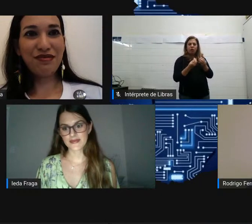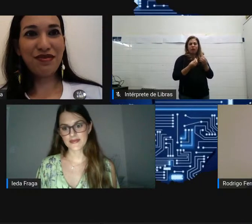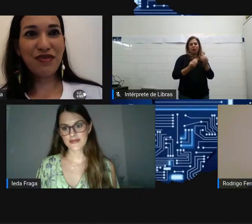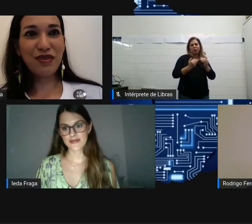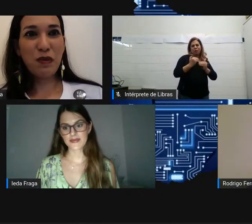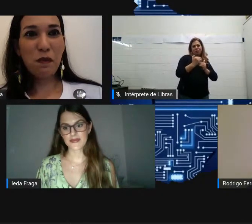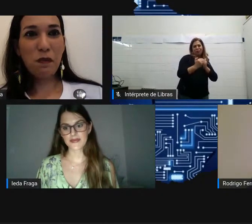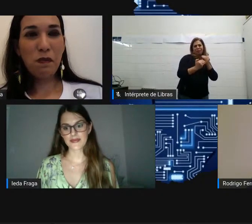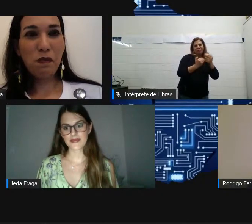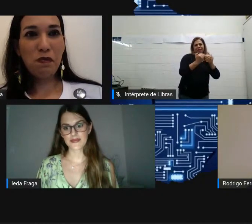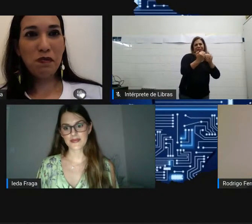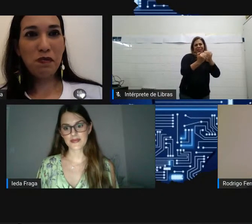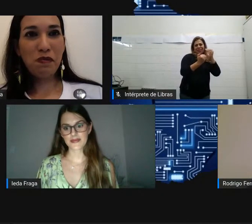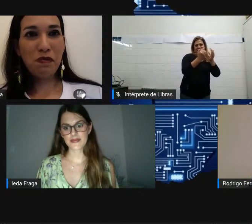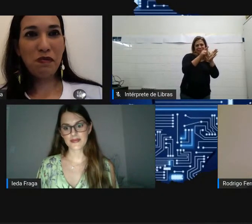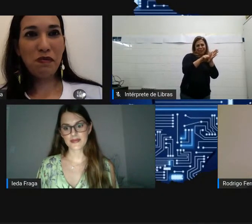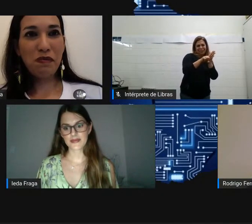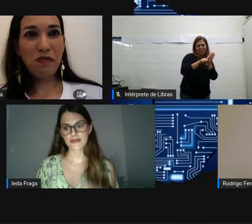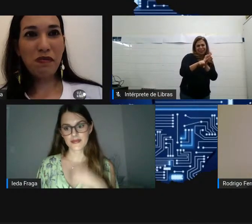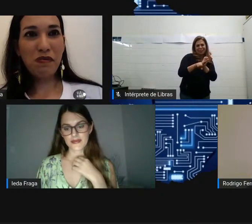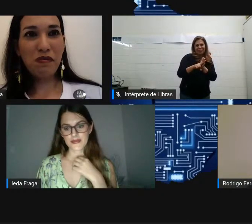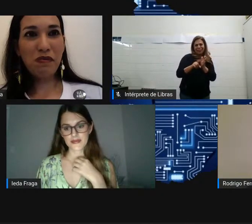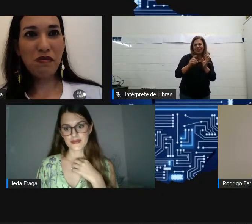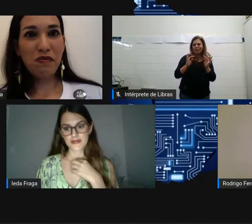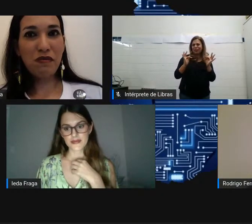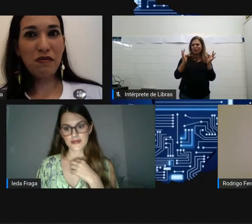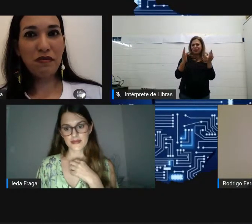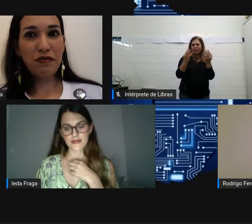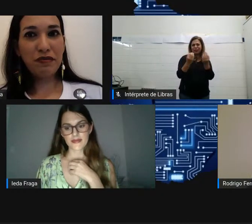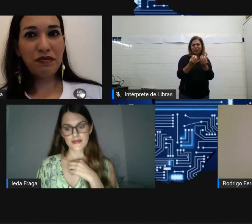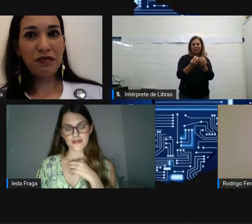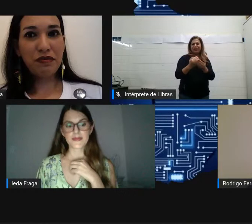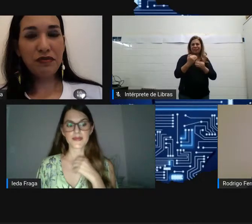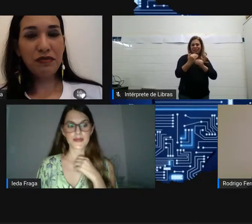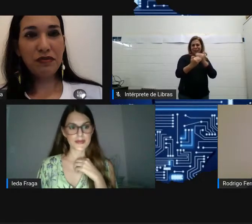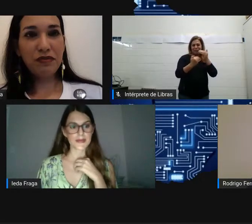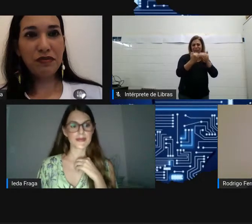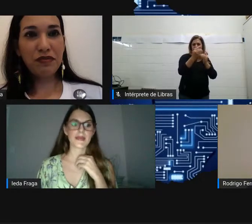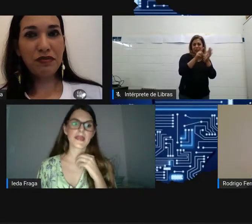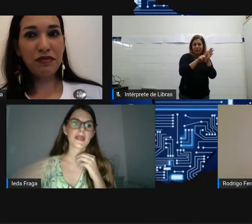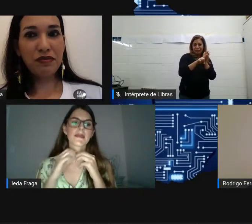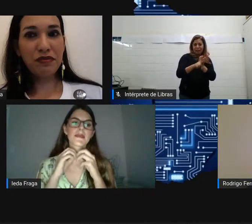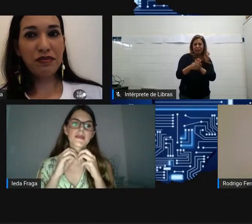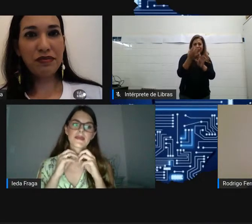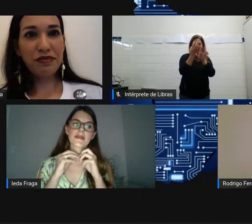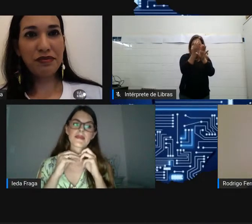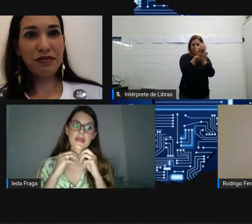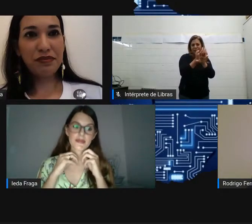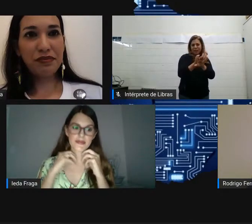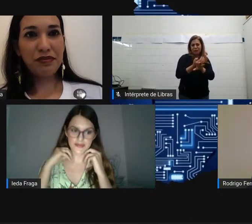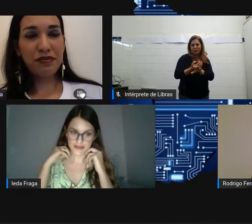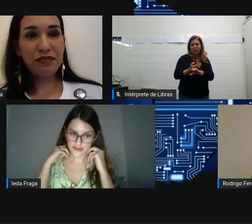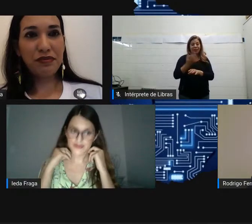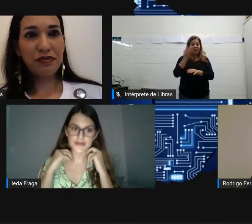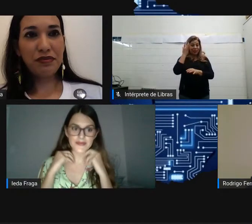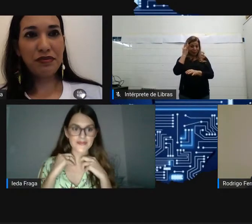processo, da pesquisa como um todo, questões das disciplinas. E eu acho que